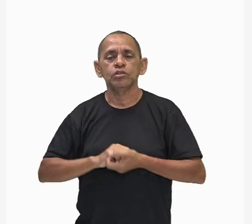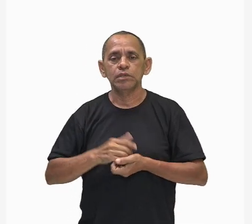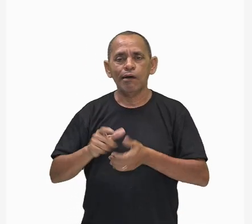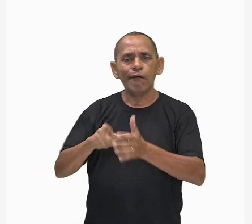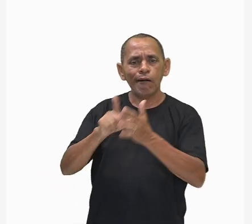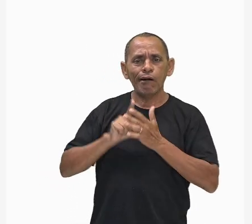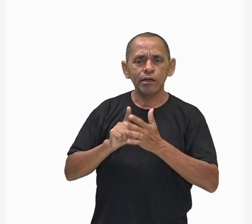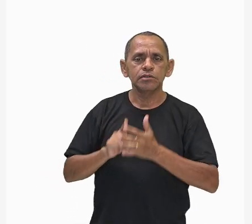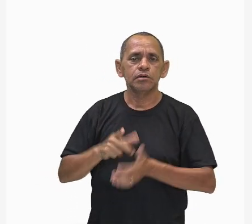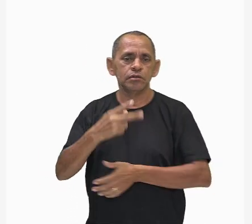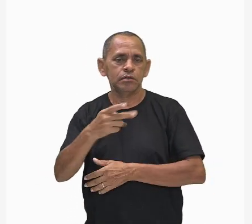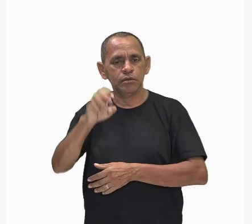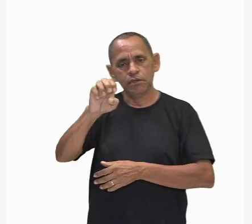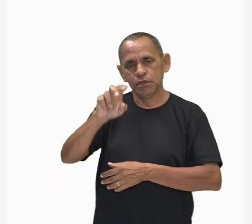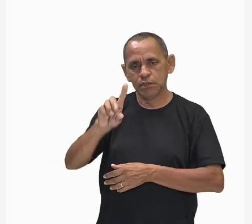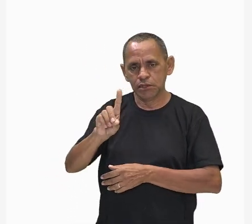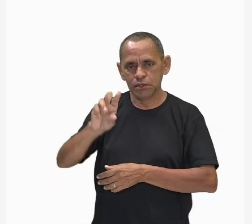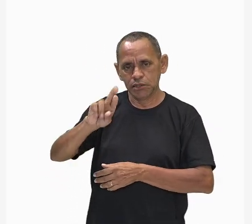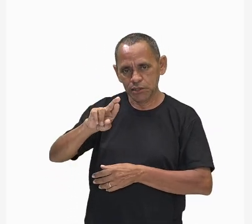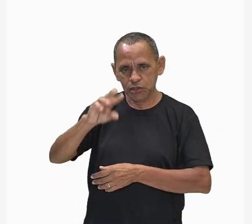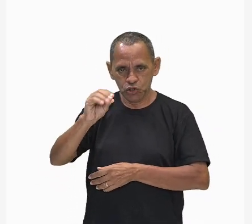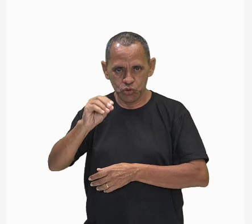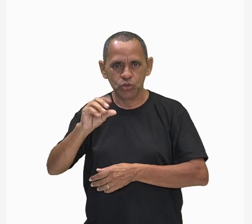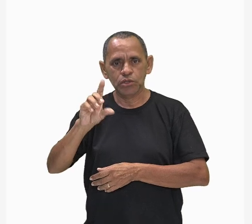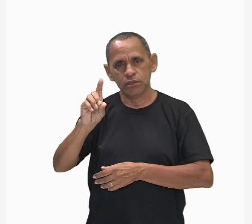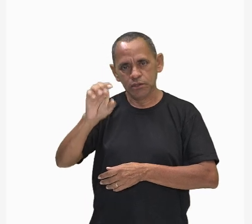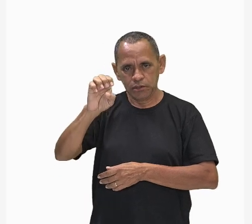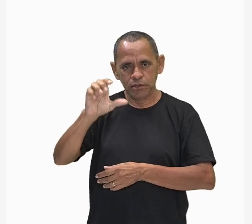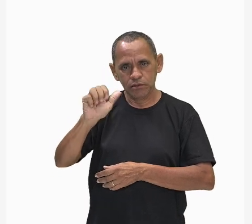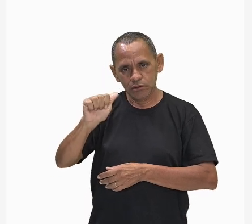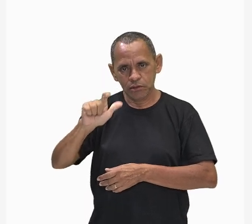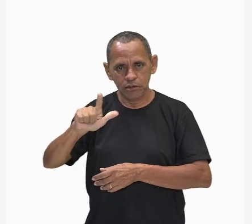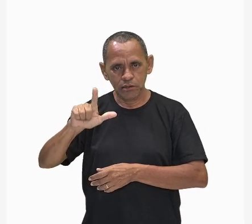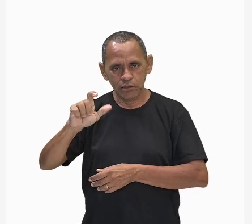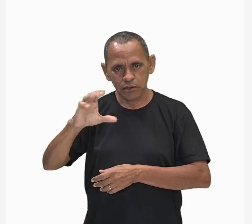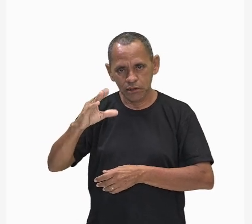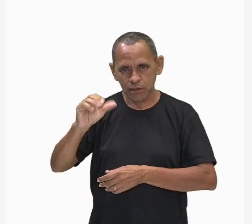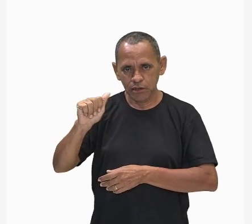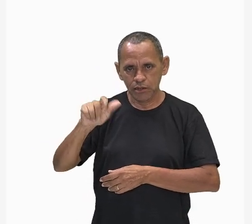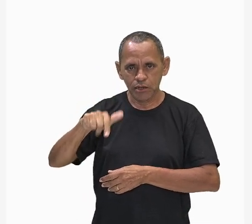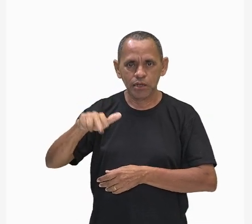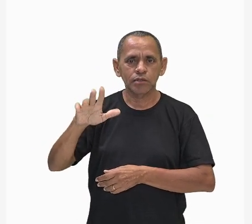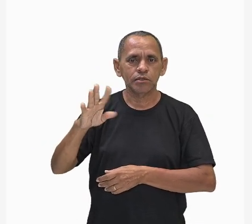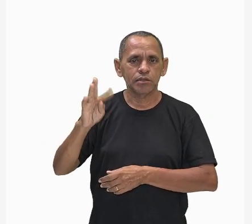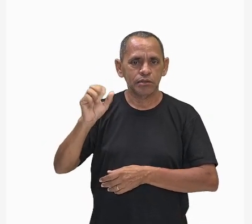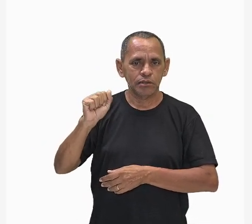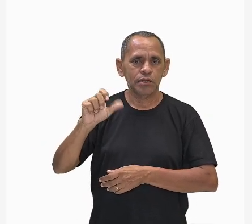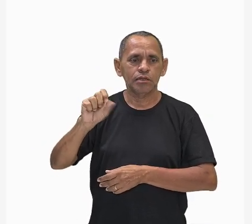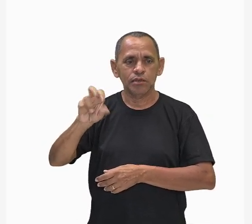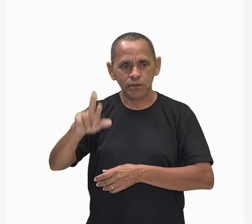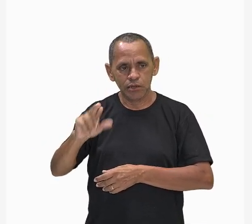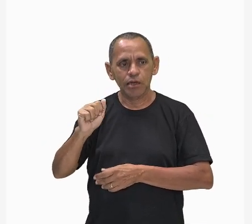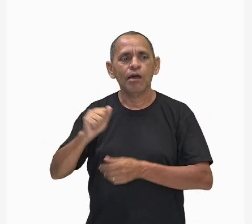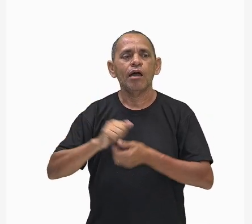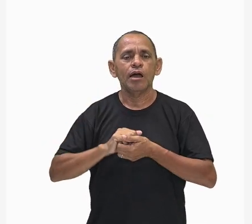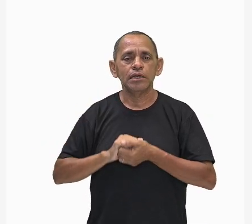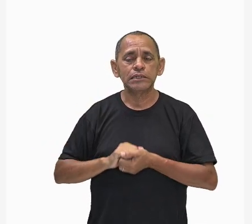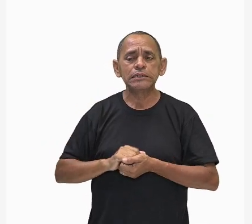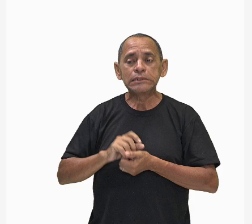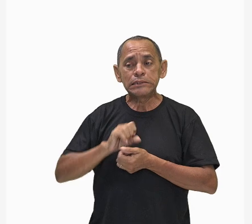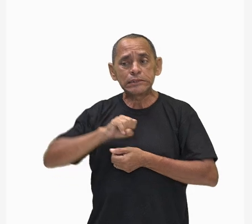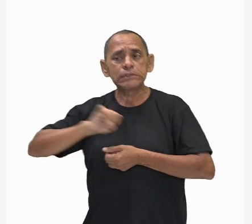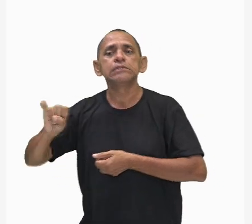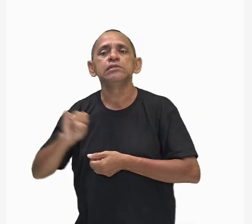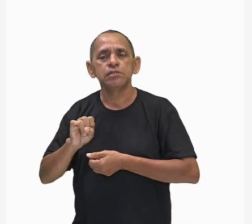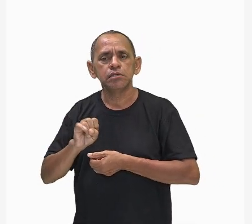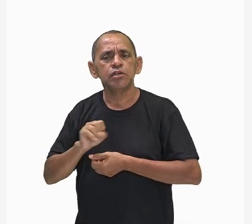príncipe regente, declarou que permaneceria no país. Se for para vontade, se for para o bem de